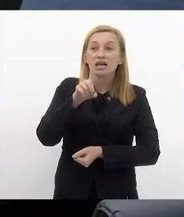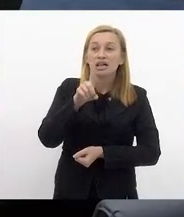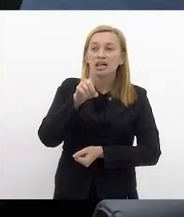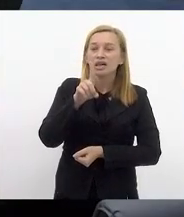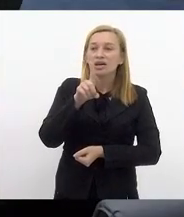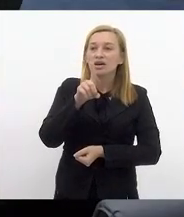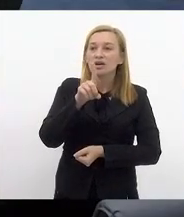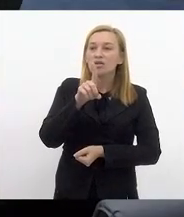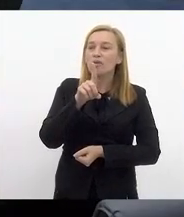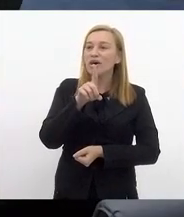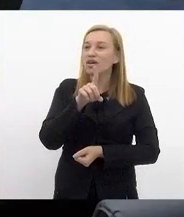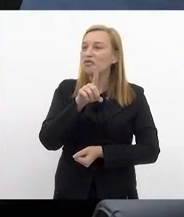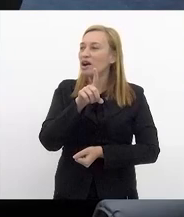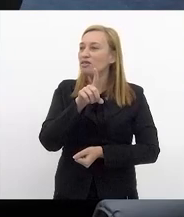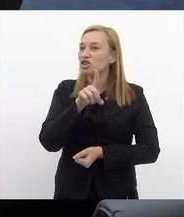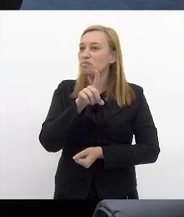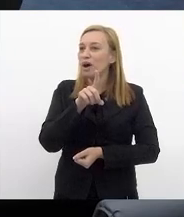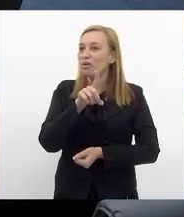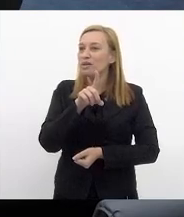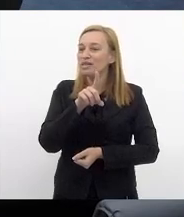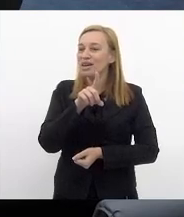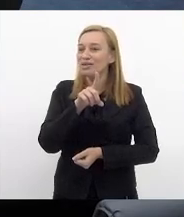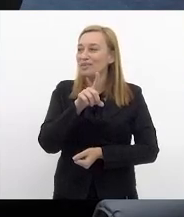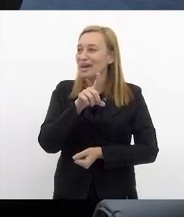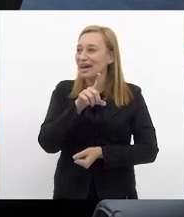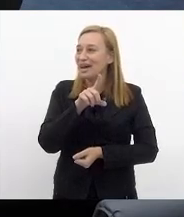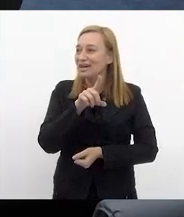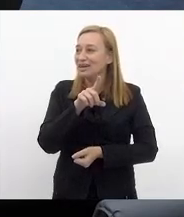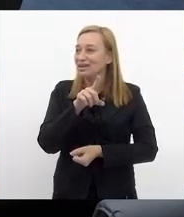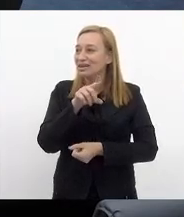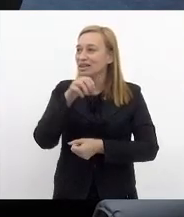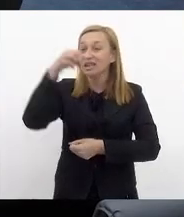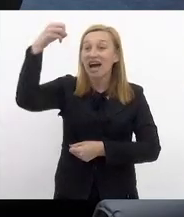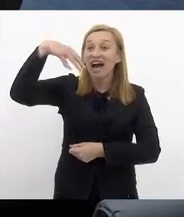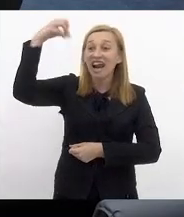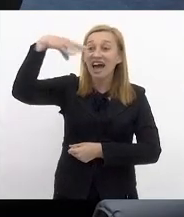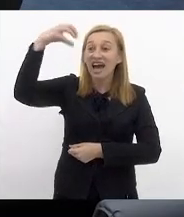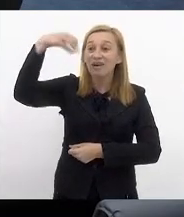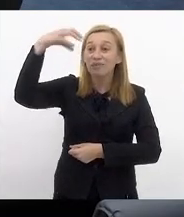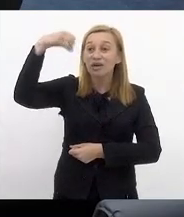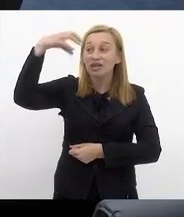Se puder parar, porque não dá para eles discursarem assim, não.